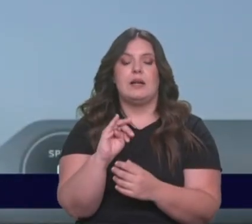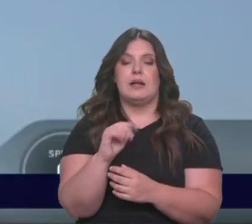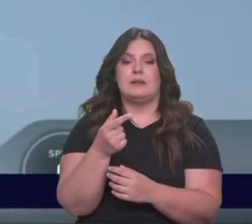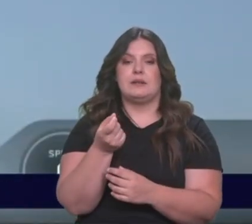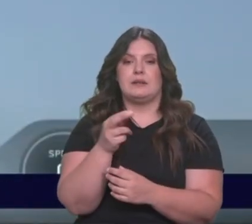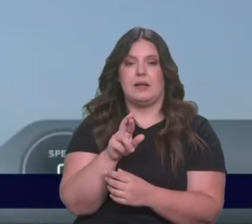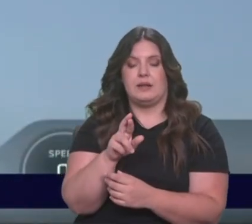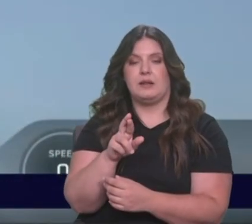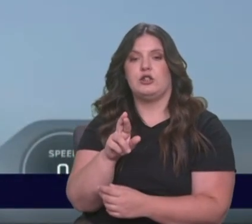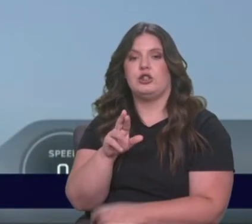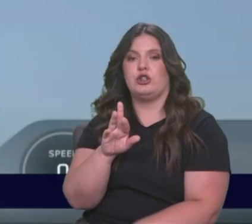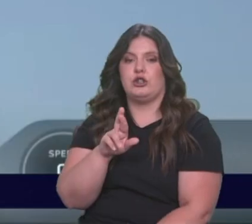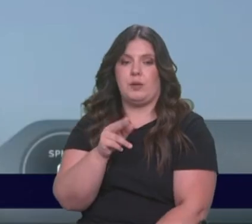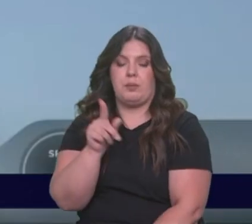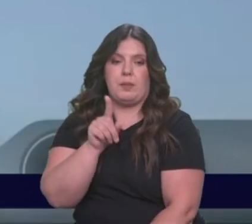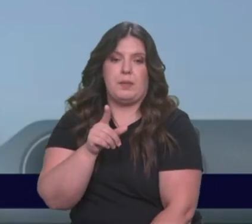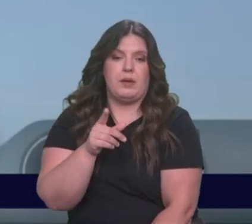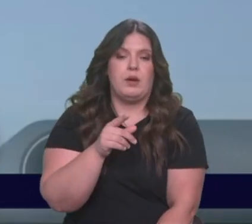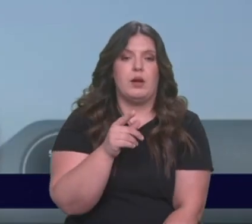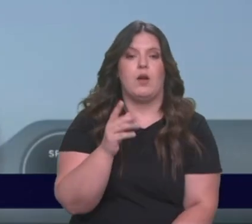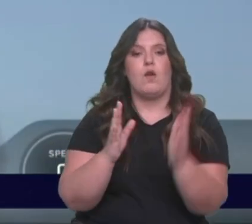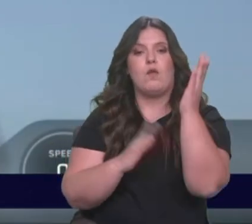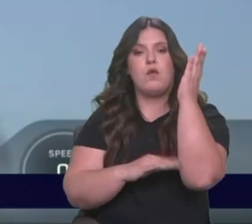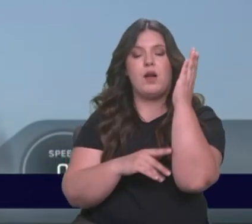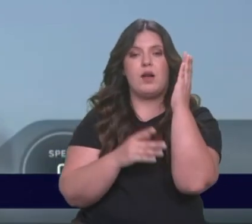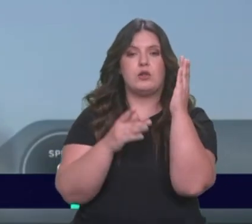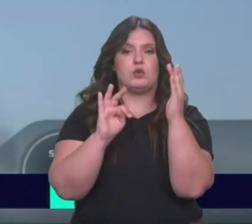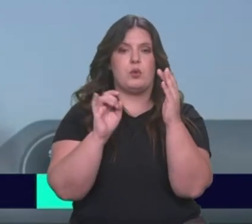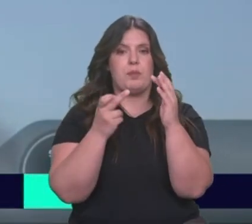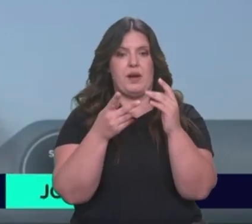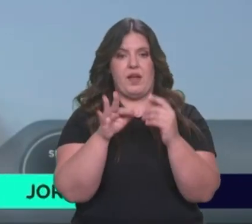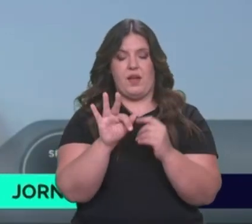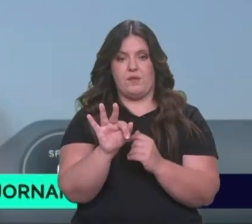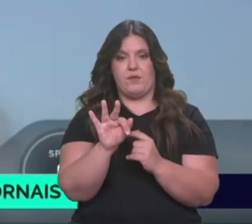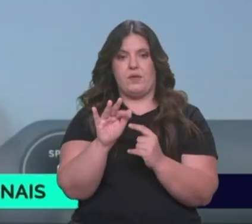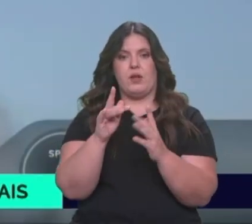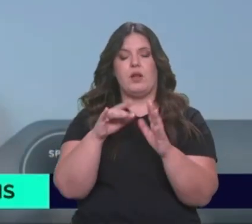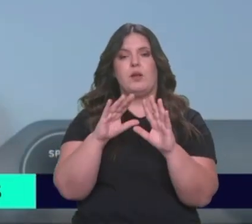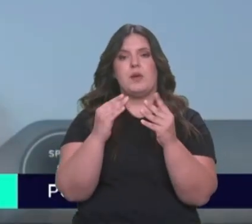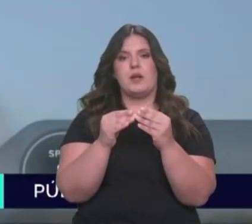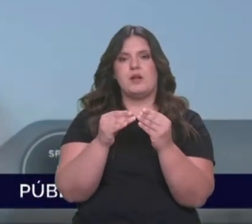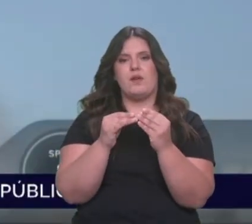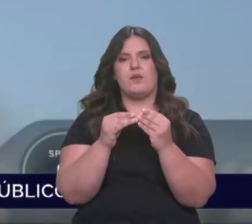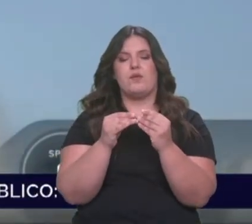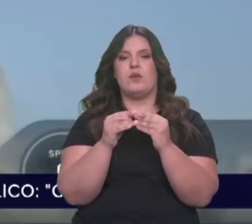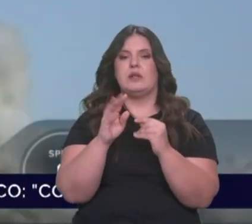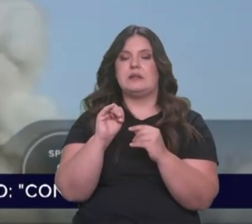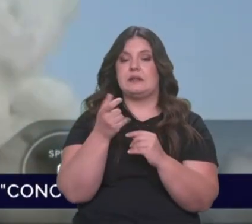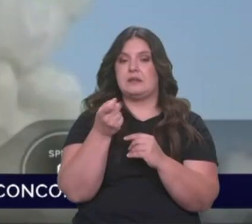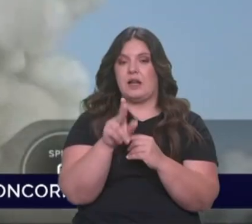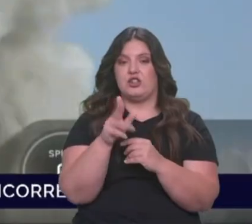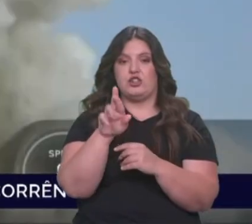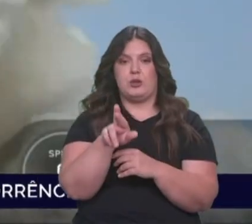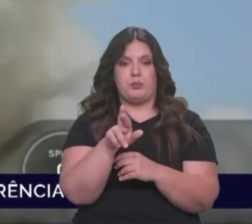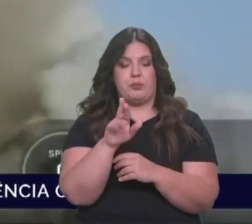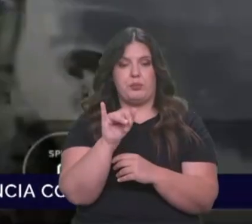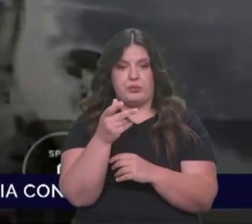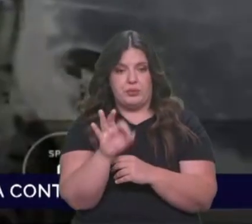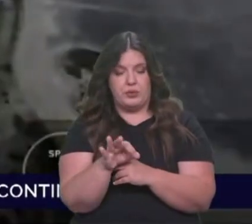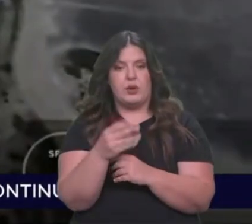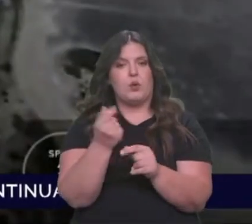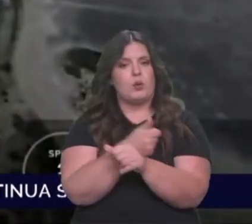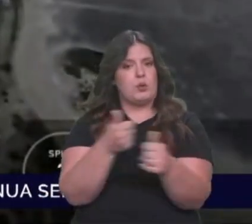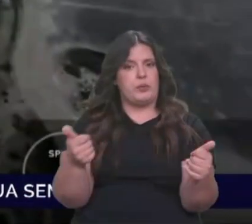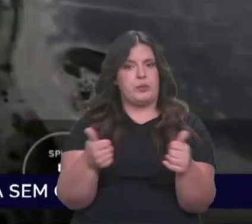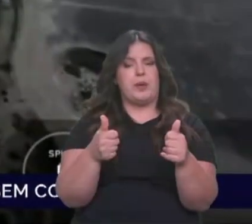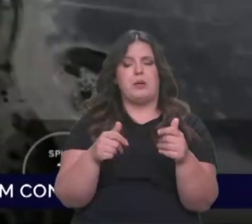por 2 partes. A primeira parte baixo o foguetão Super Heavy e depois aquela nave, autenticamente nave espacial chamada Starship, que correu tudo bem.